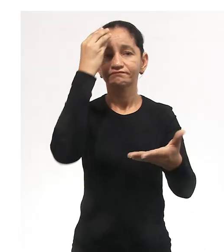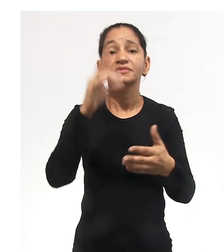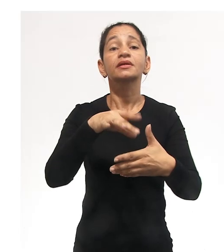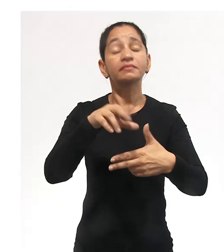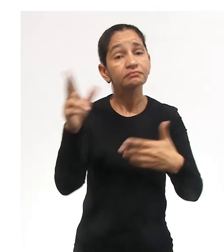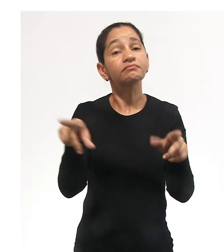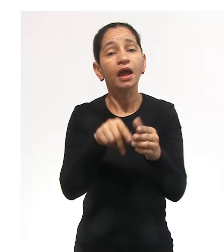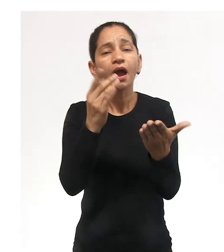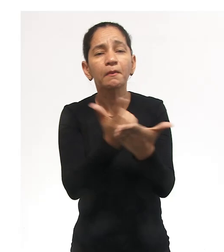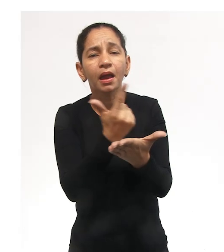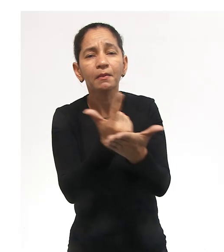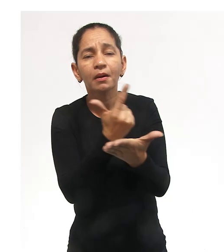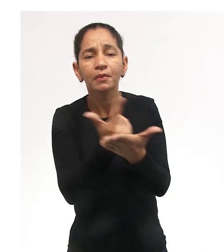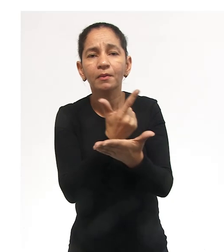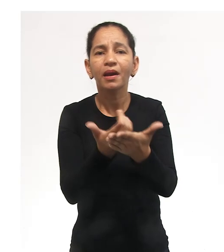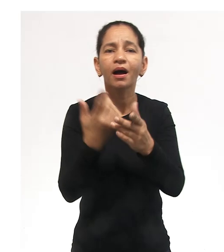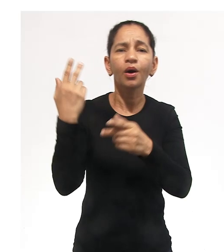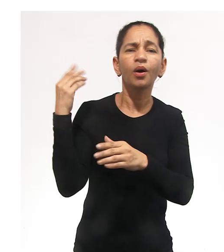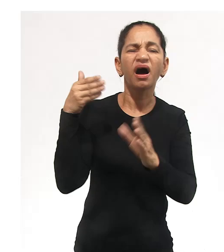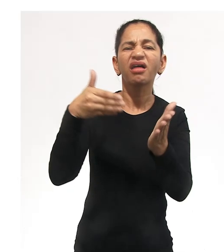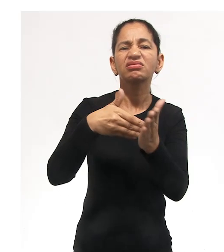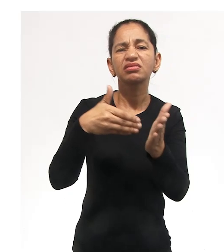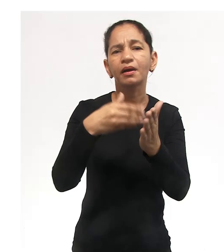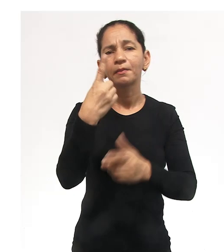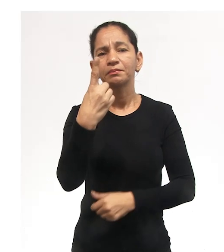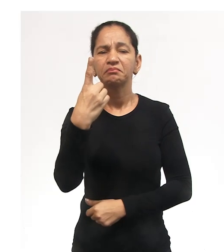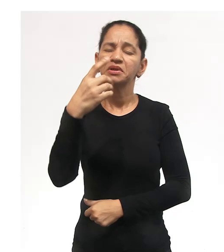as cartilhas, utilizadas até